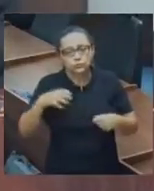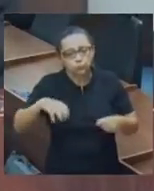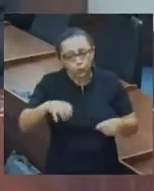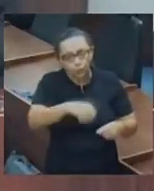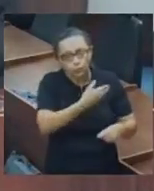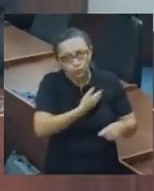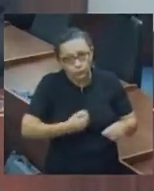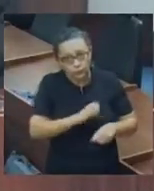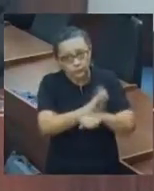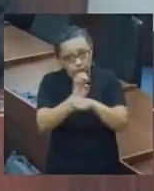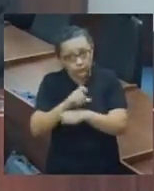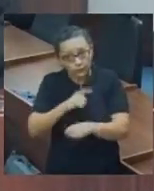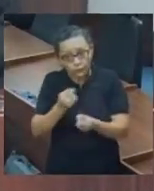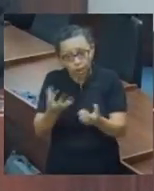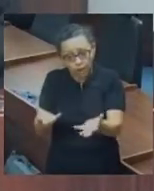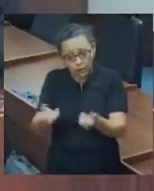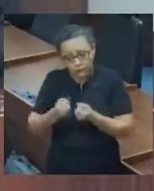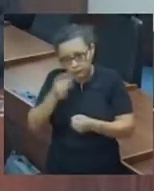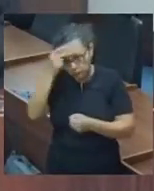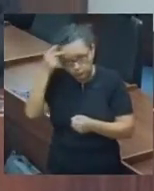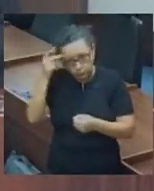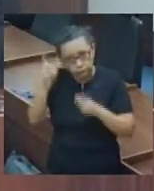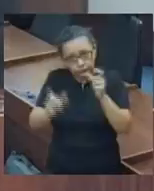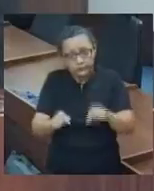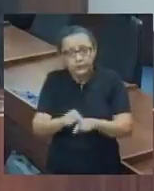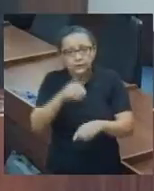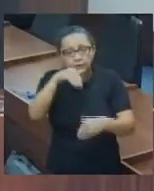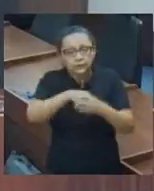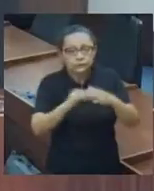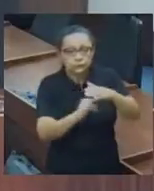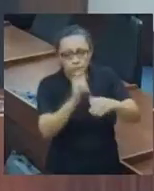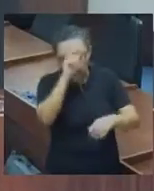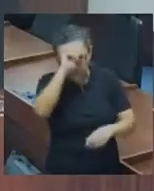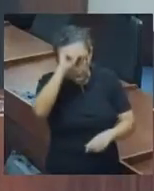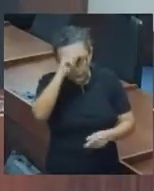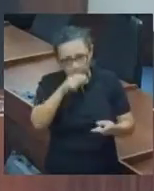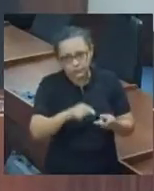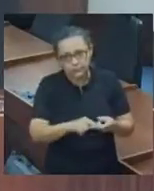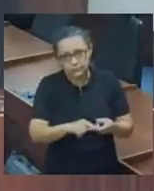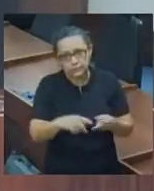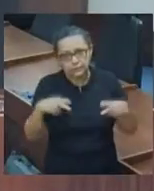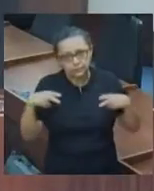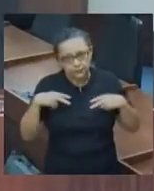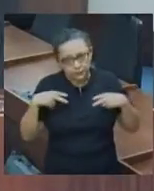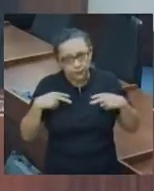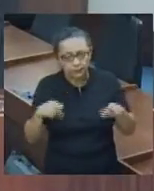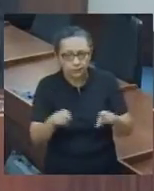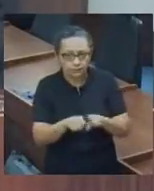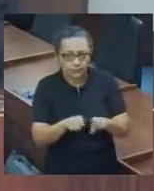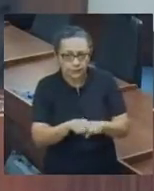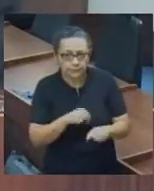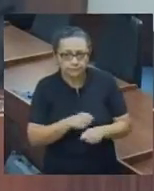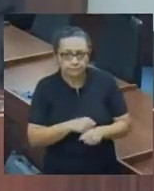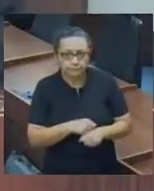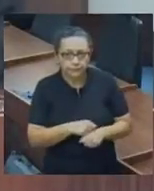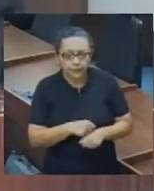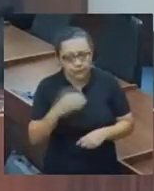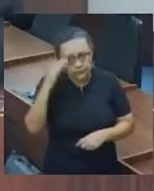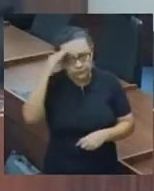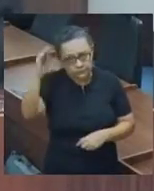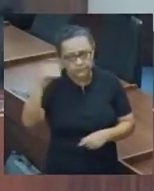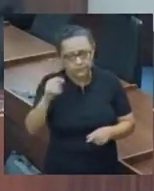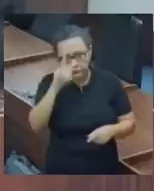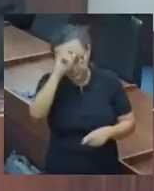muito o atendimento ao público nas instituições hospitalares é particulares também nas principais do